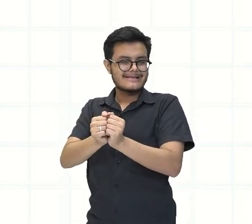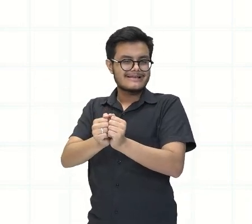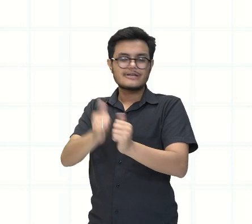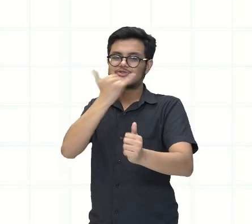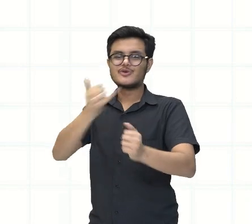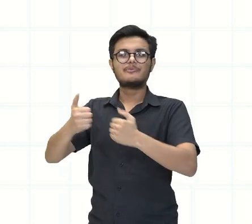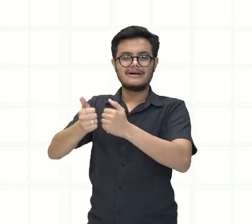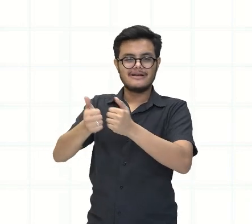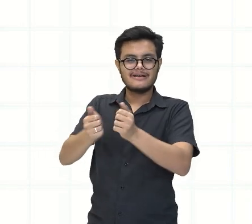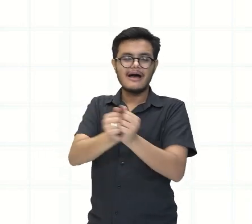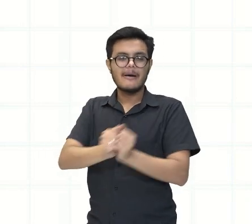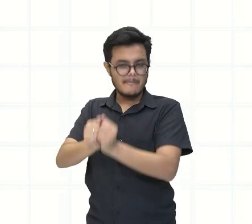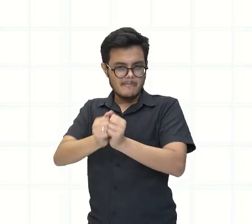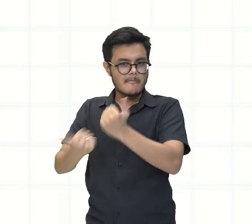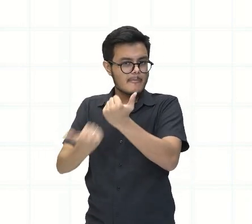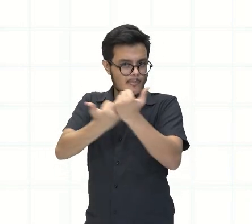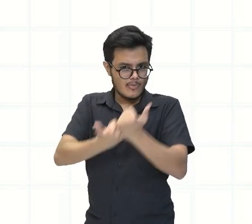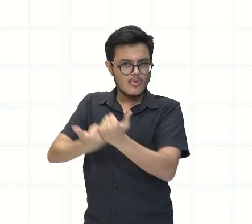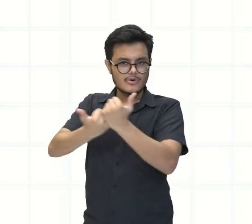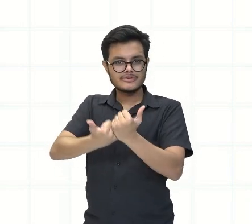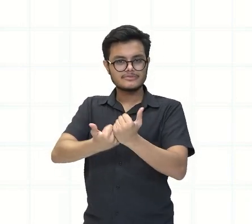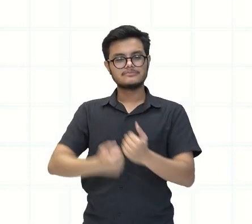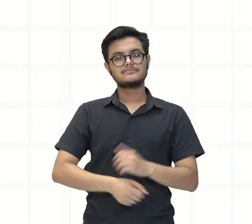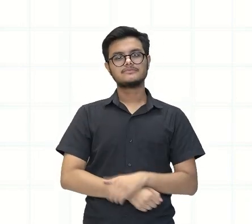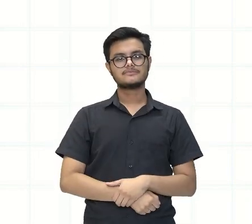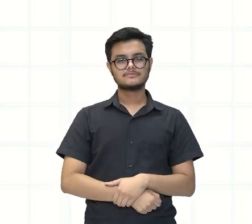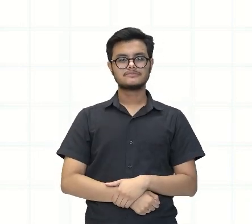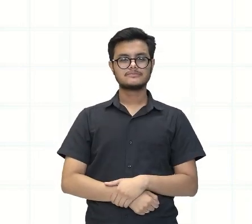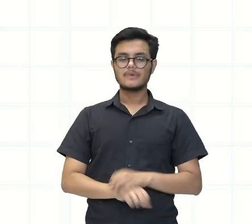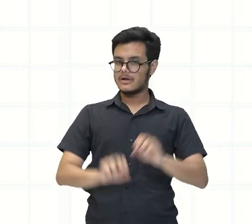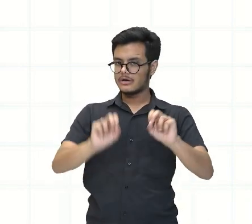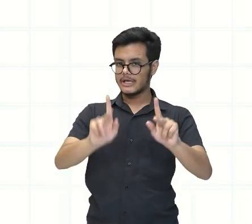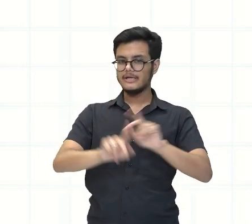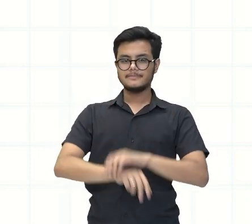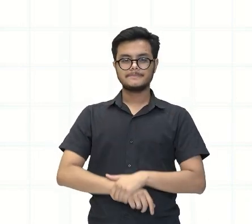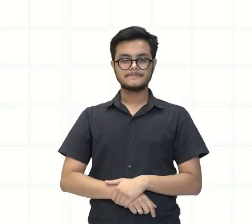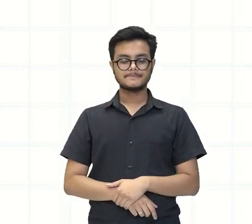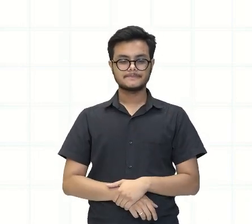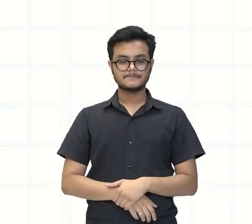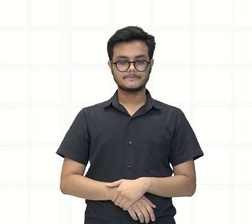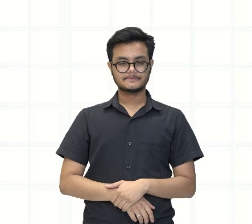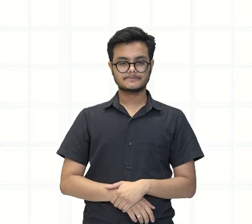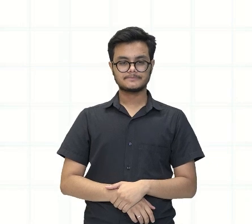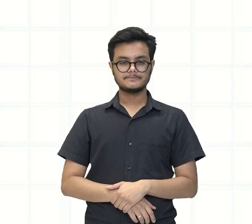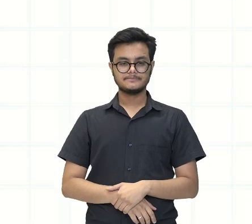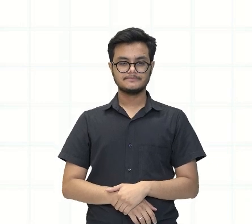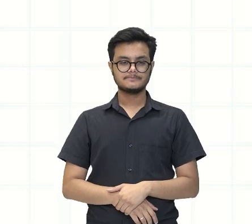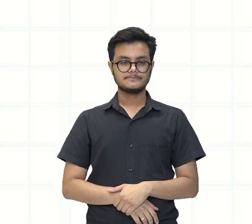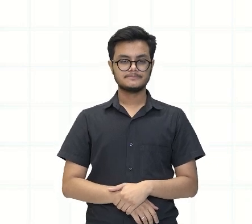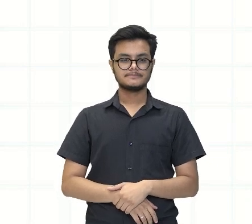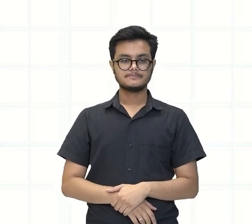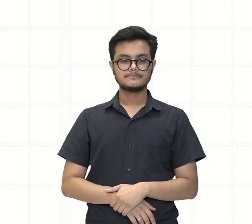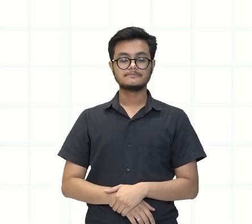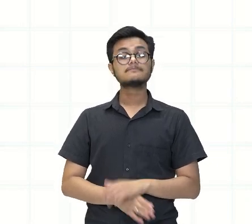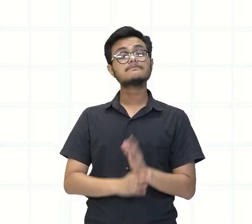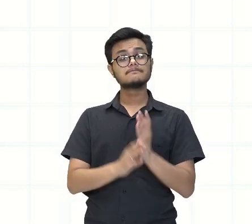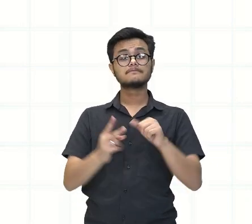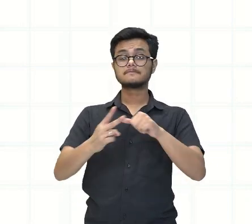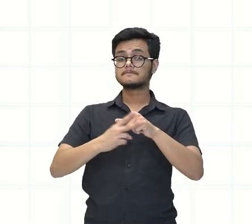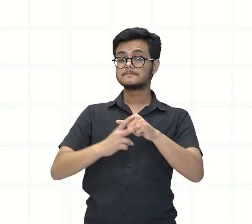vai caracterizar o sujeito de alguma forma, tá? Então, um outro nome que esse verbo tem